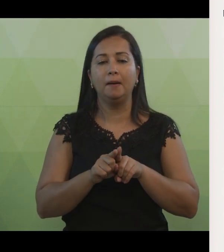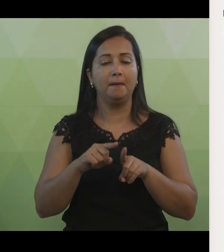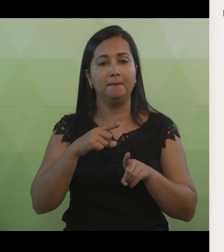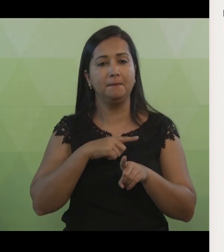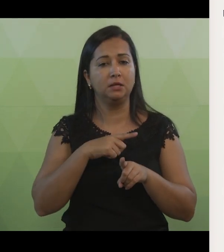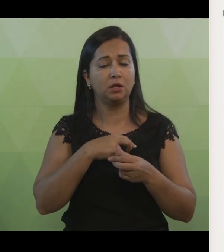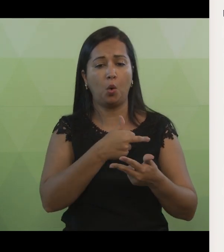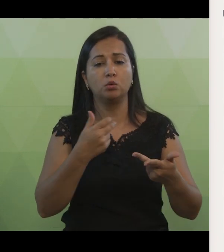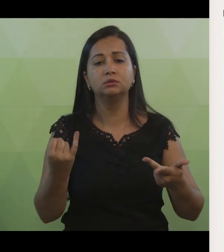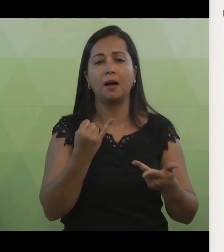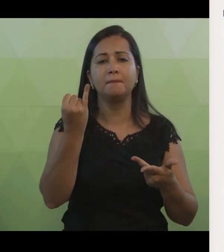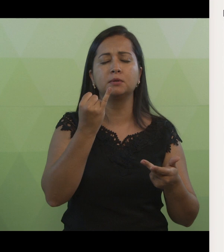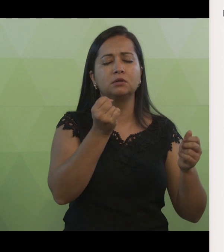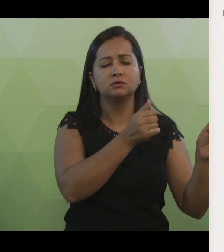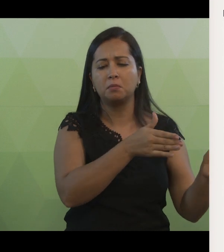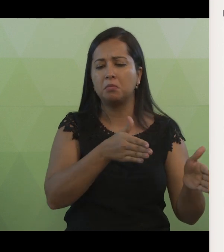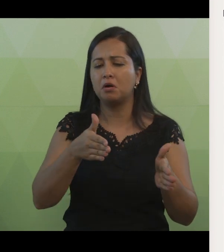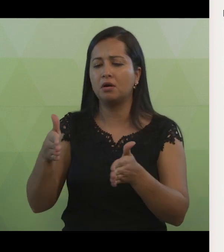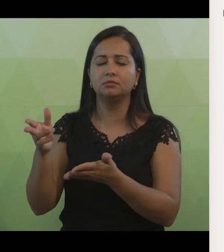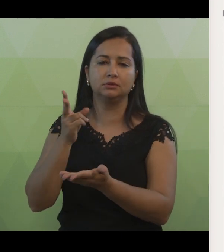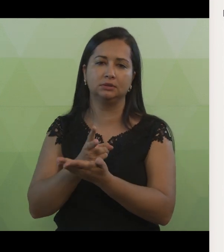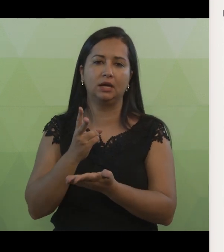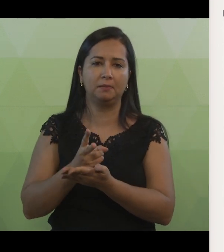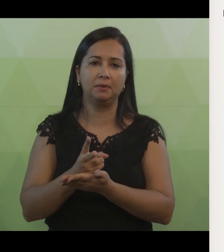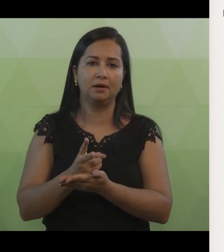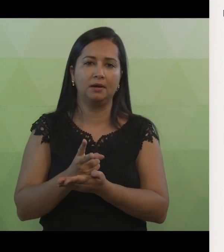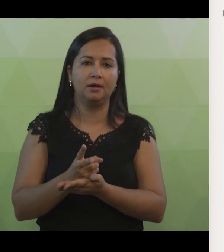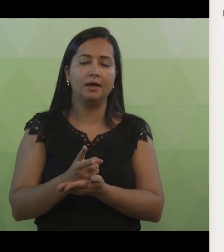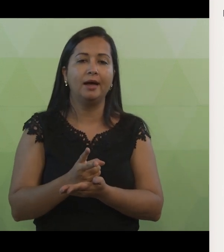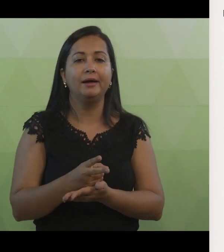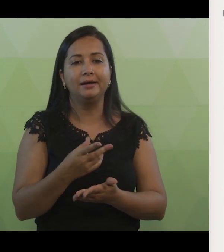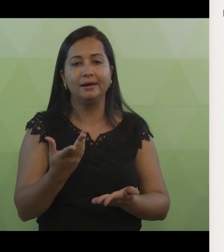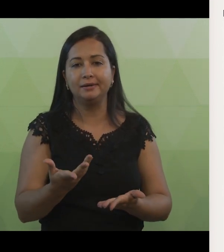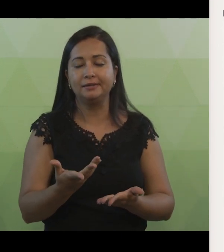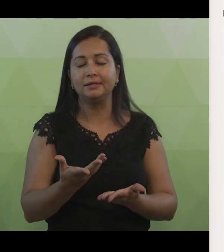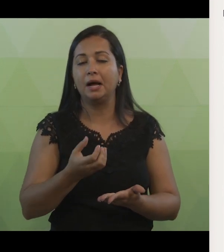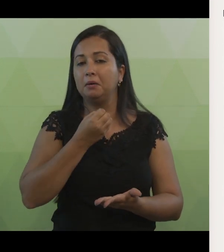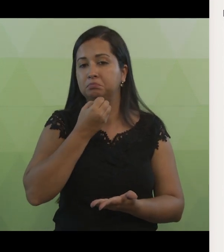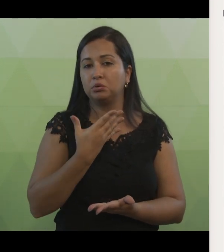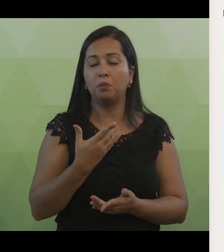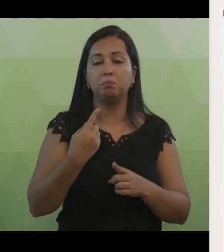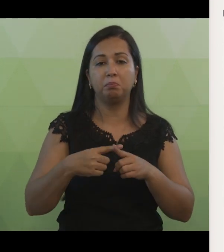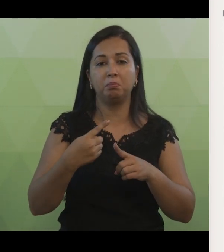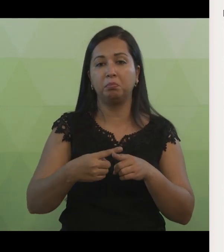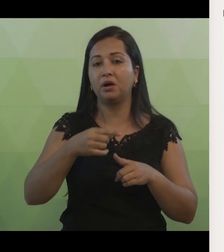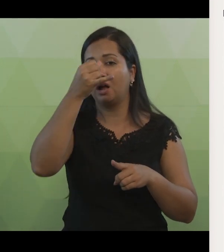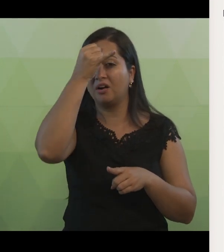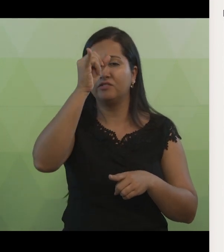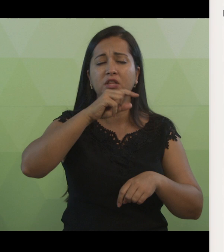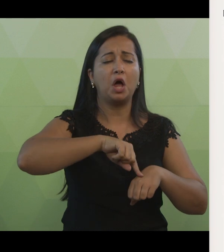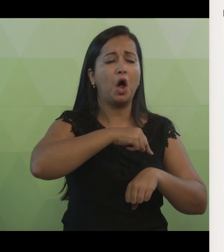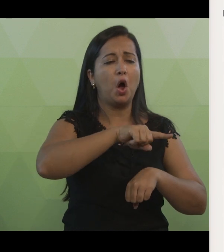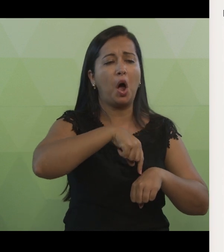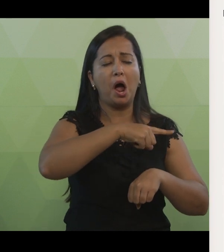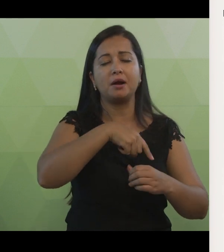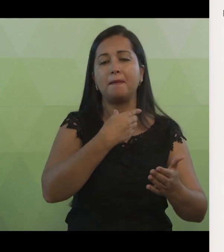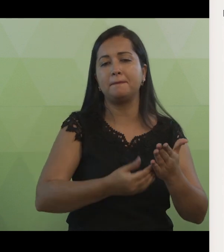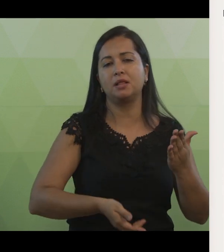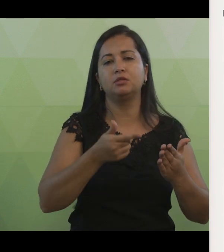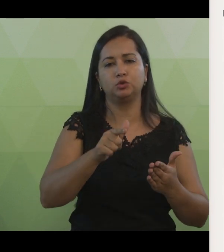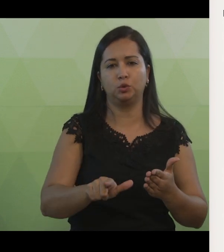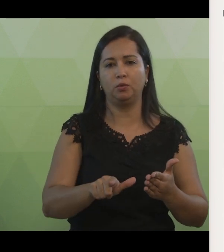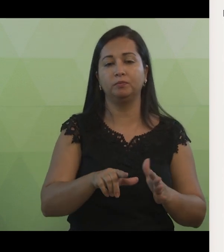permanentes poderá ajudar a reduzir horas de auditoria do período seguinte. Ou seja, uma vez realizada,